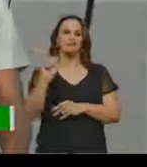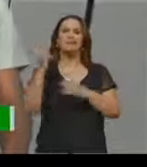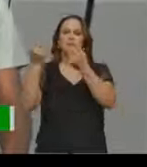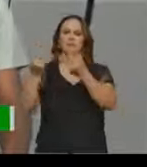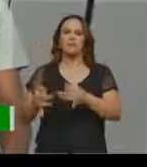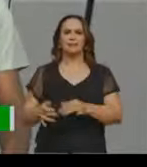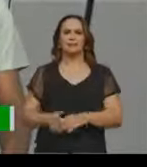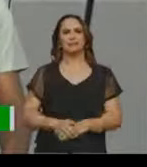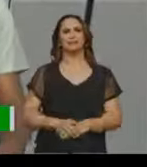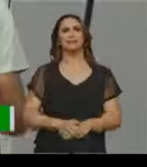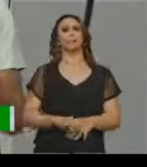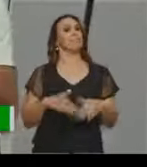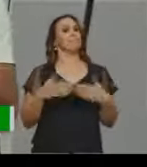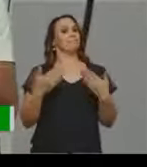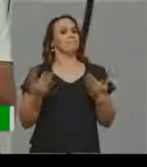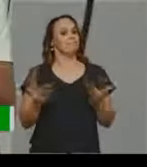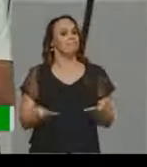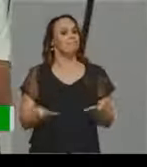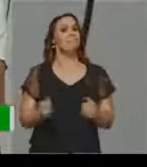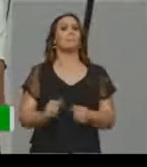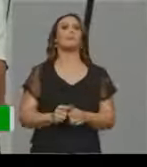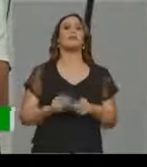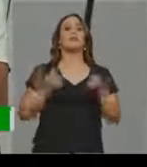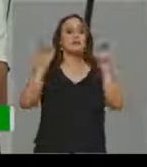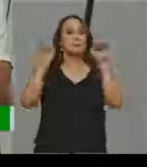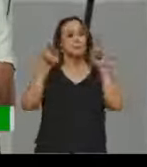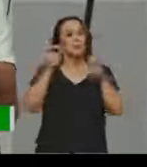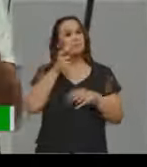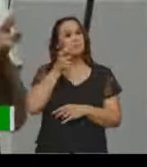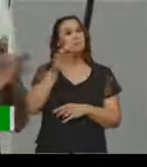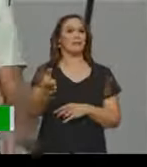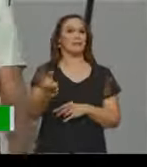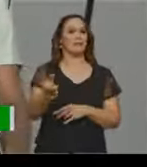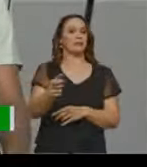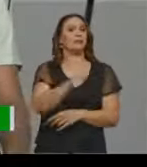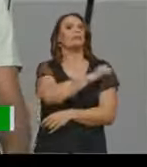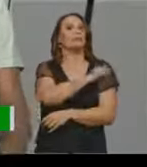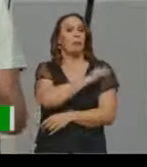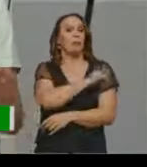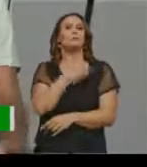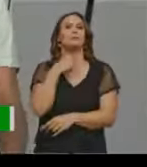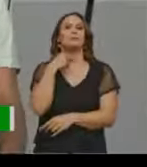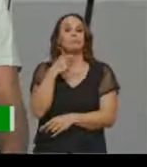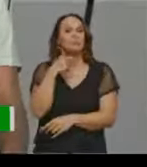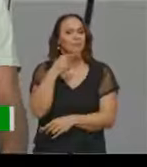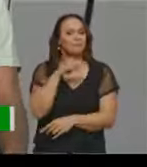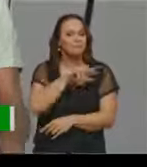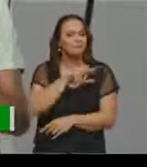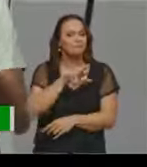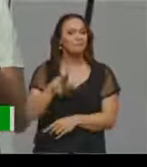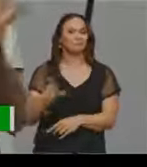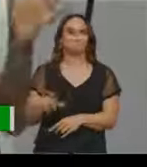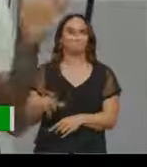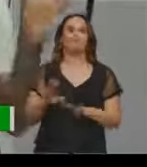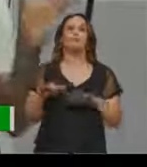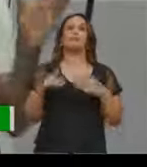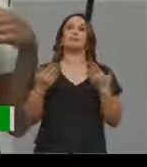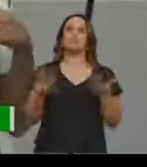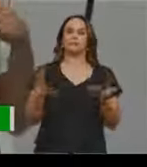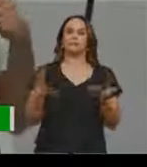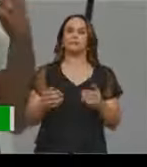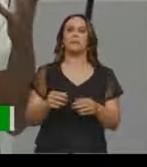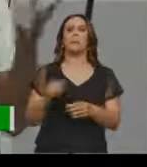alunos normalmente têm muitos questionamentos sobre esse assunto, terapia gênica. Primeiro vamos pensar